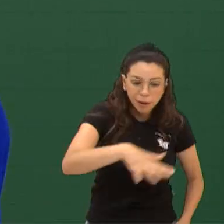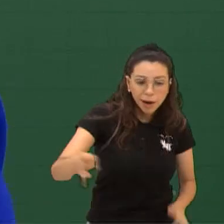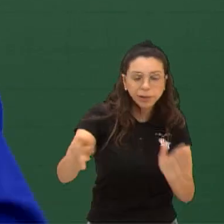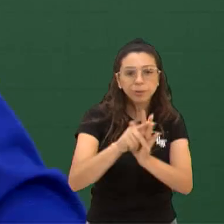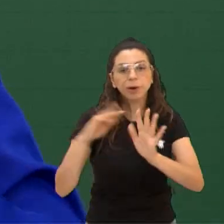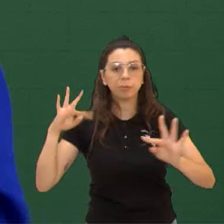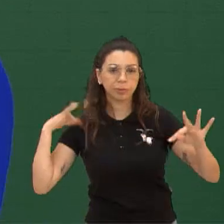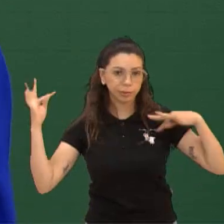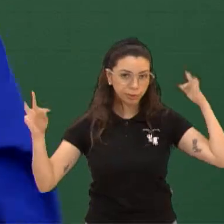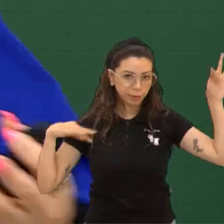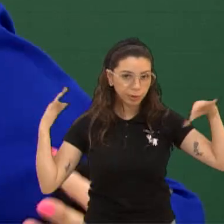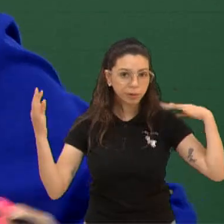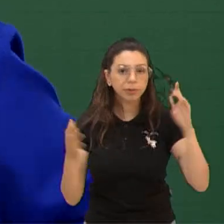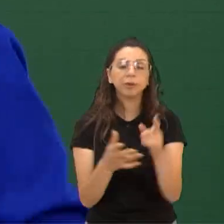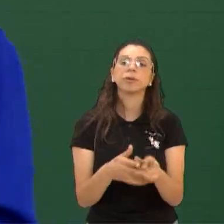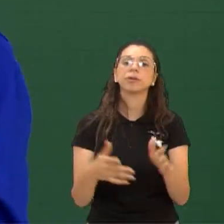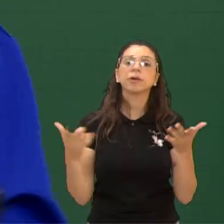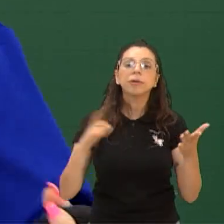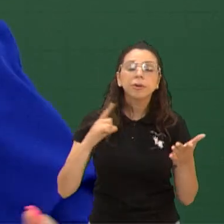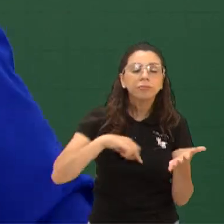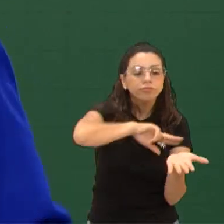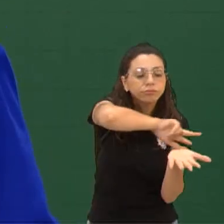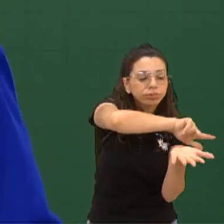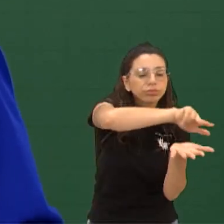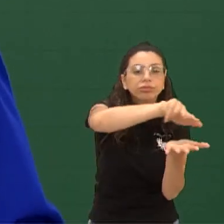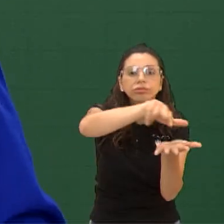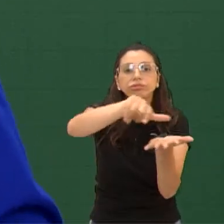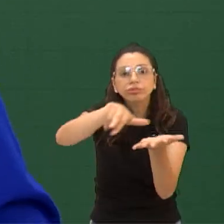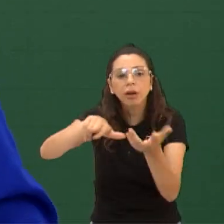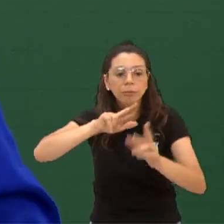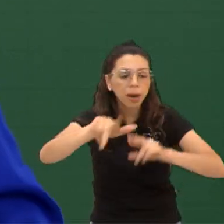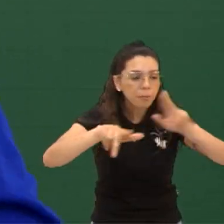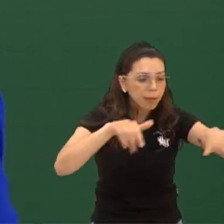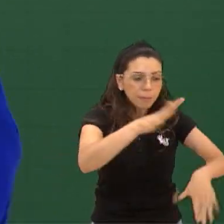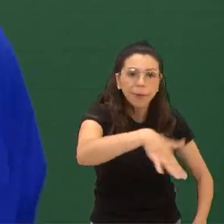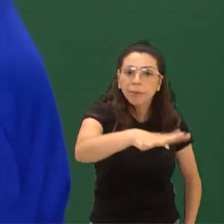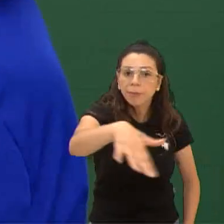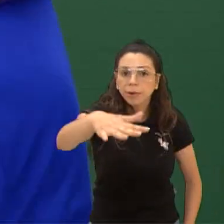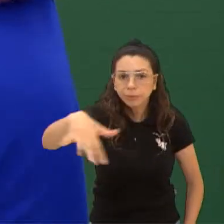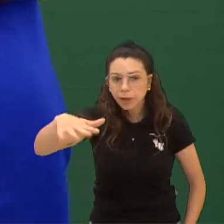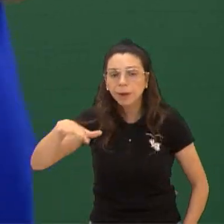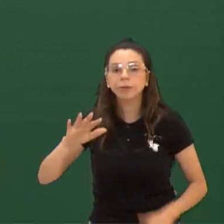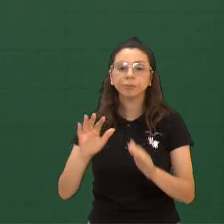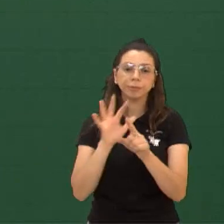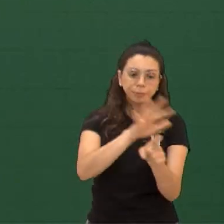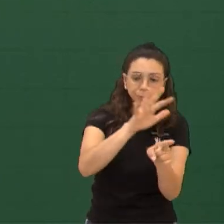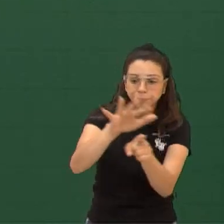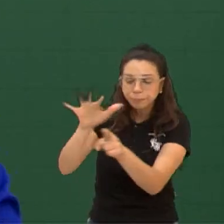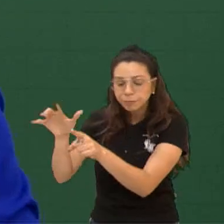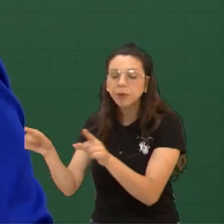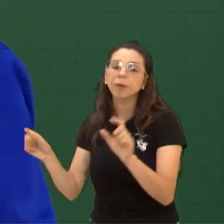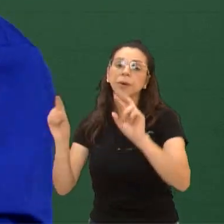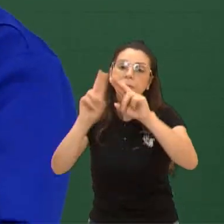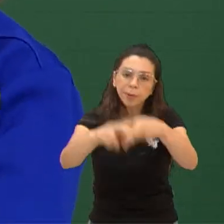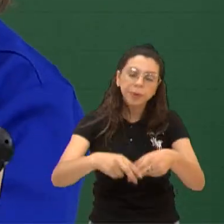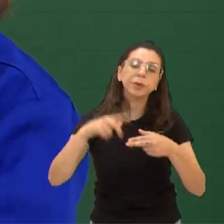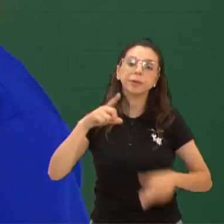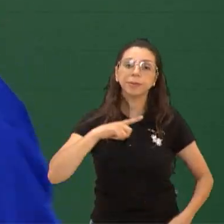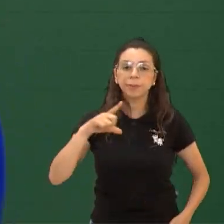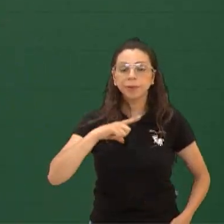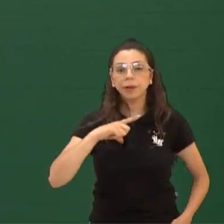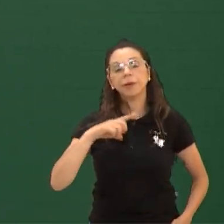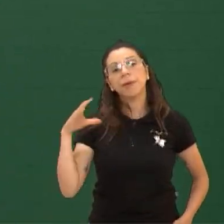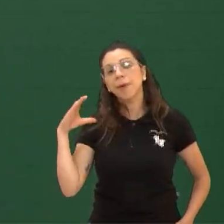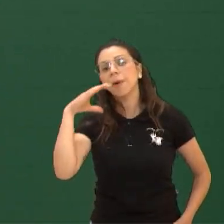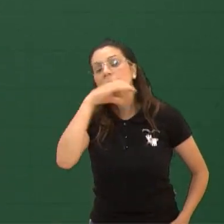tempo foi passando, nós vamos tendo uma diversificação de ocupação também. Por isso, vamos ter tendências. E,